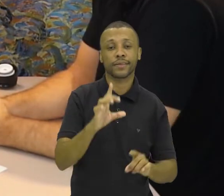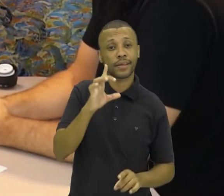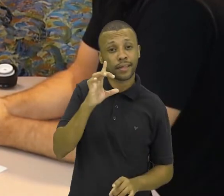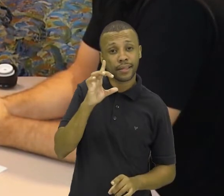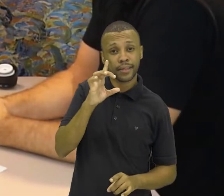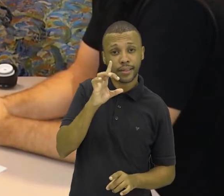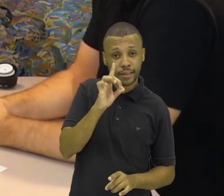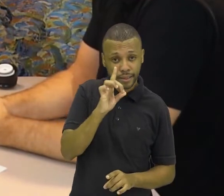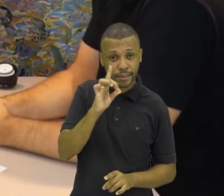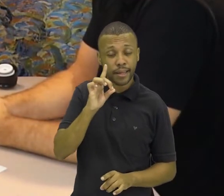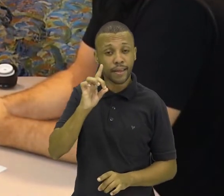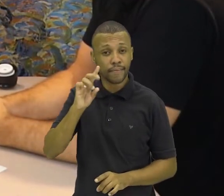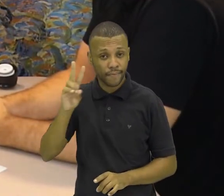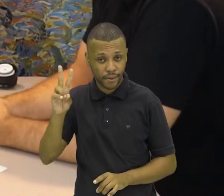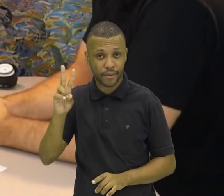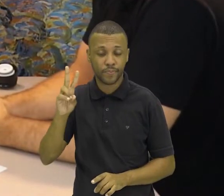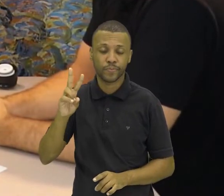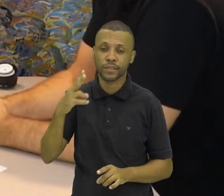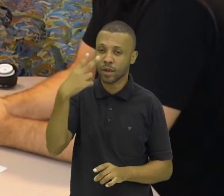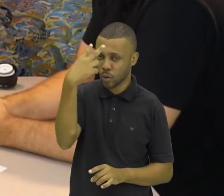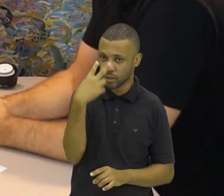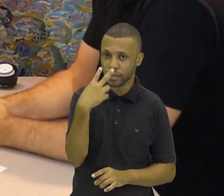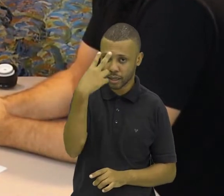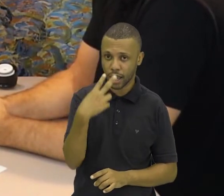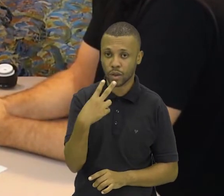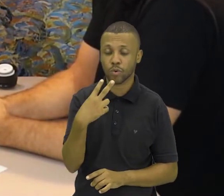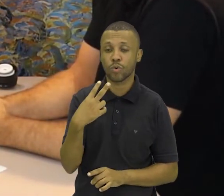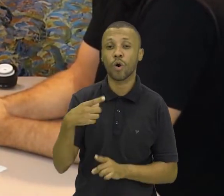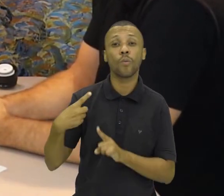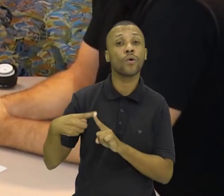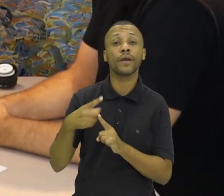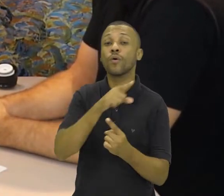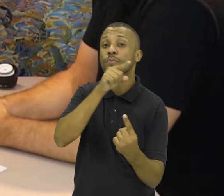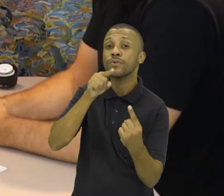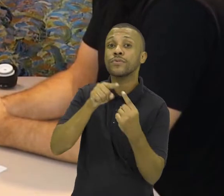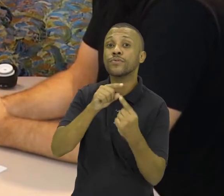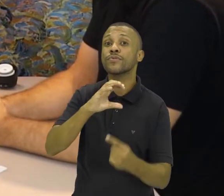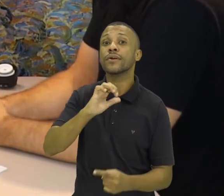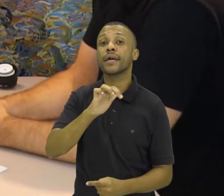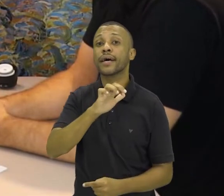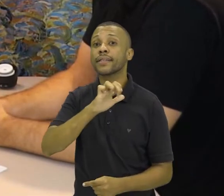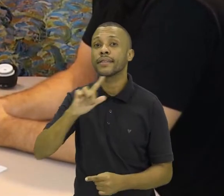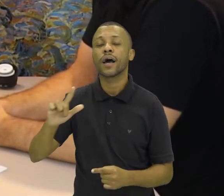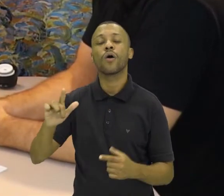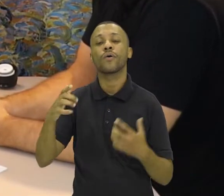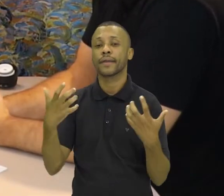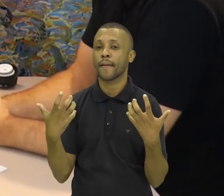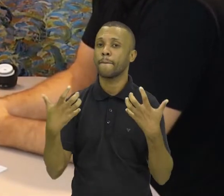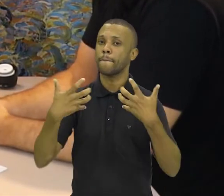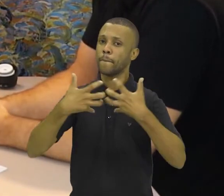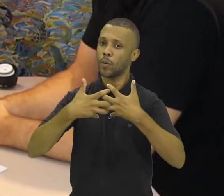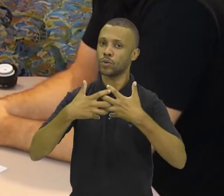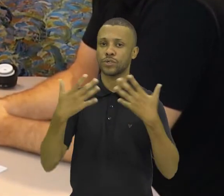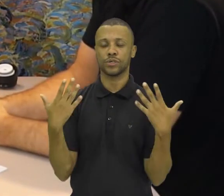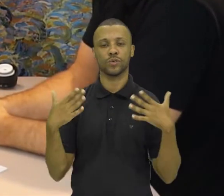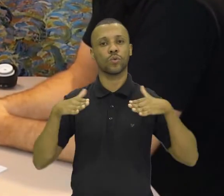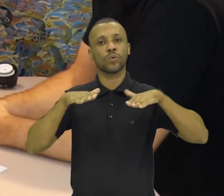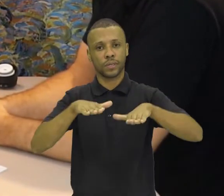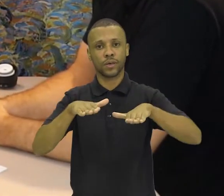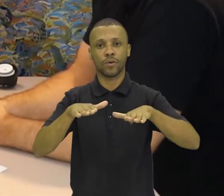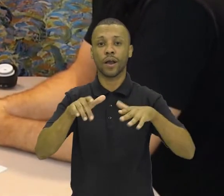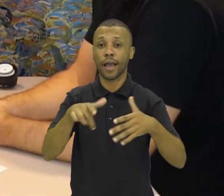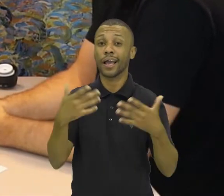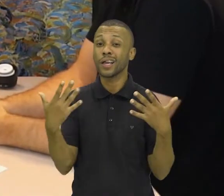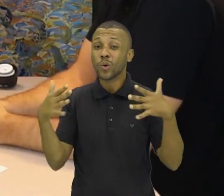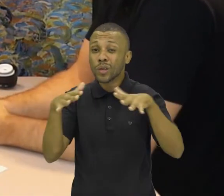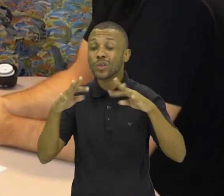canal de inclusão e multi-inclusão, a gente quer incluir todo mundo. Tá? Então, essa é a nossa visão de mundo, é isso que nós queremos